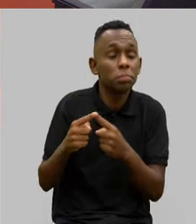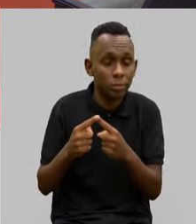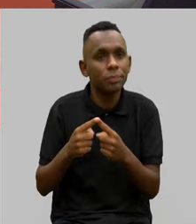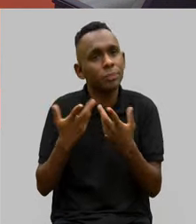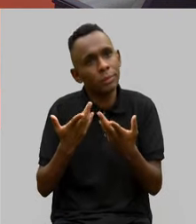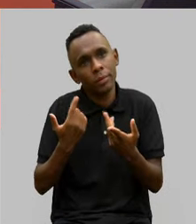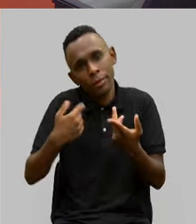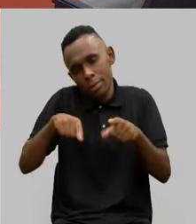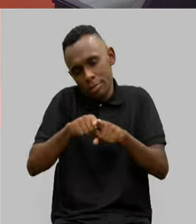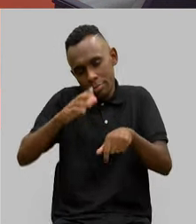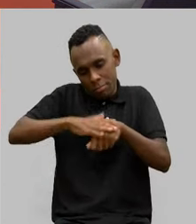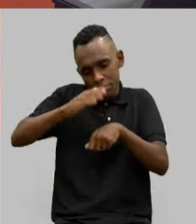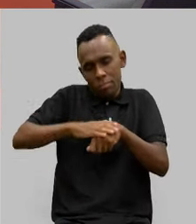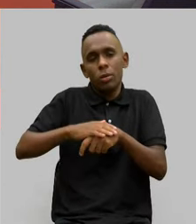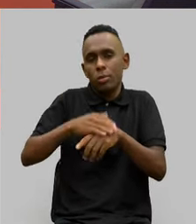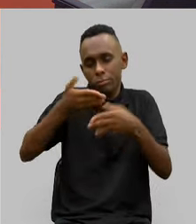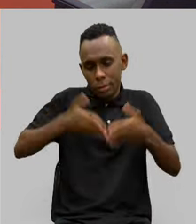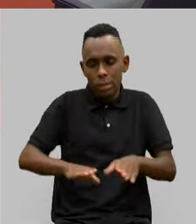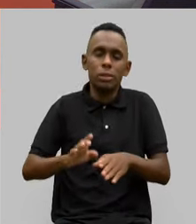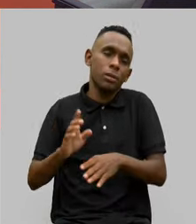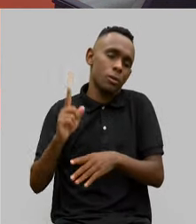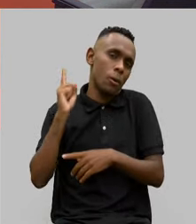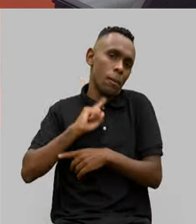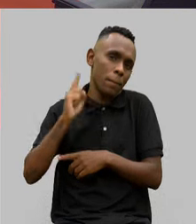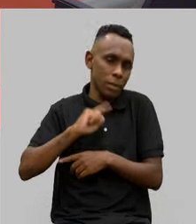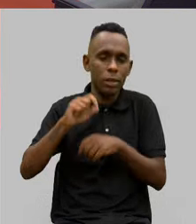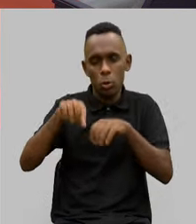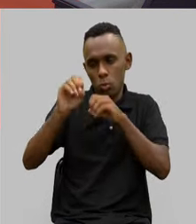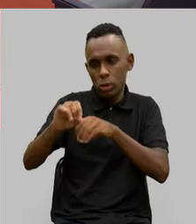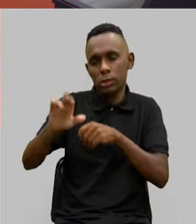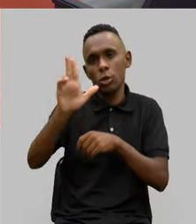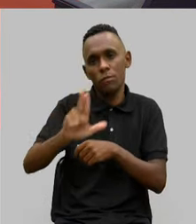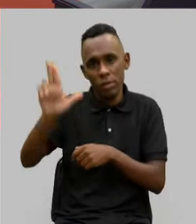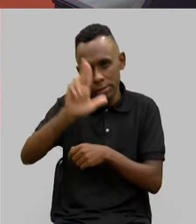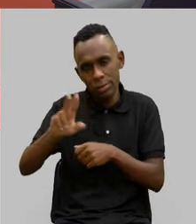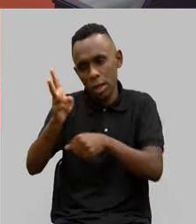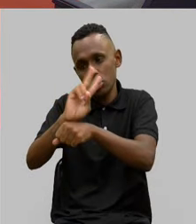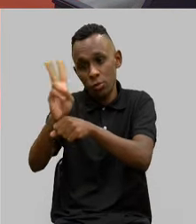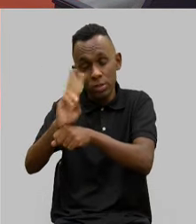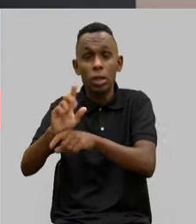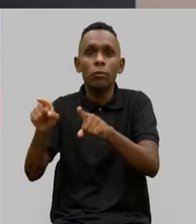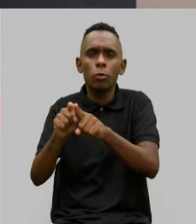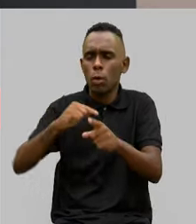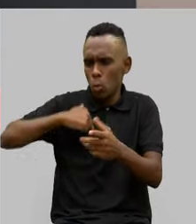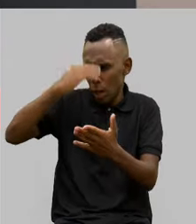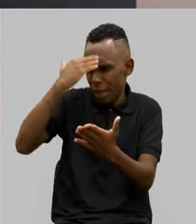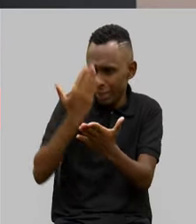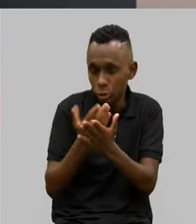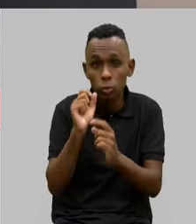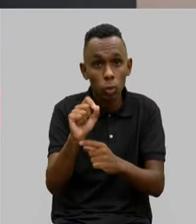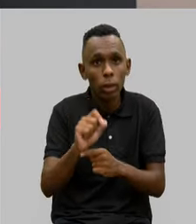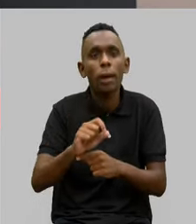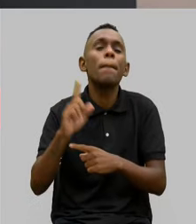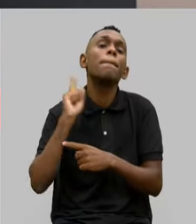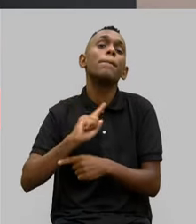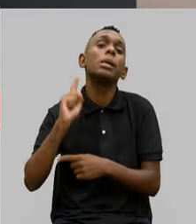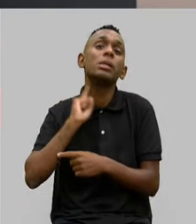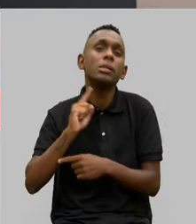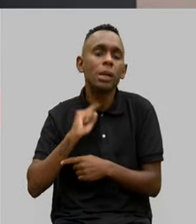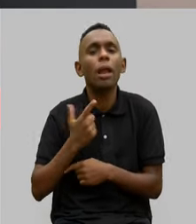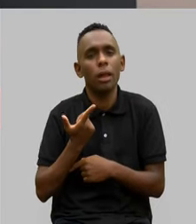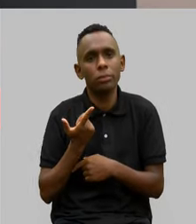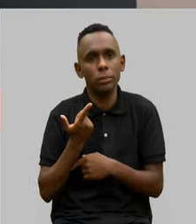além de ser Mineiro de ser professor da Universidade Federal de Viçosa eu defendo a ideia de que de que Minas Gerais Se